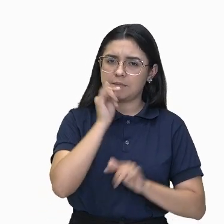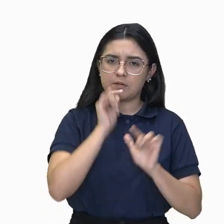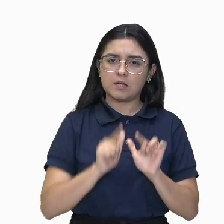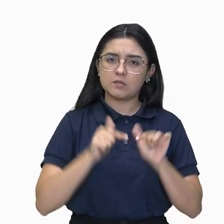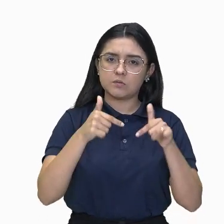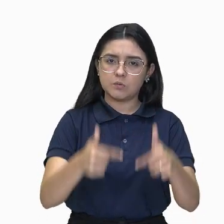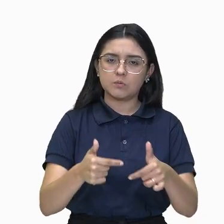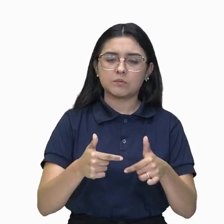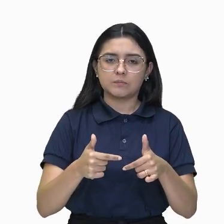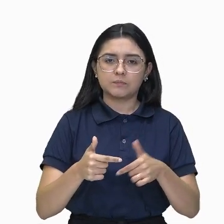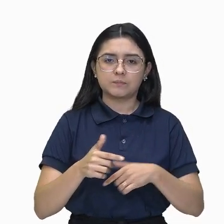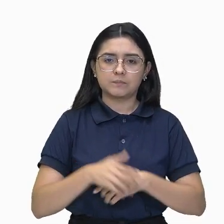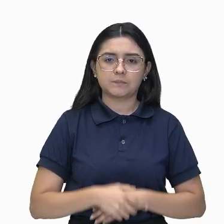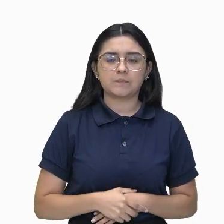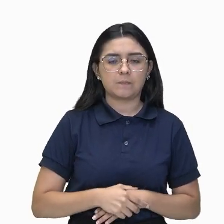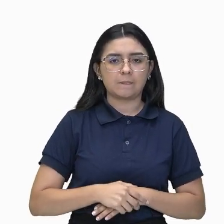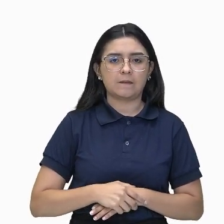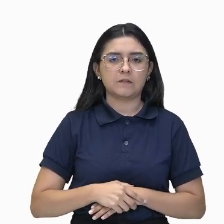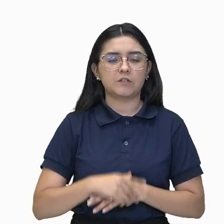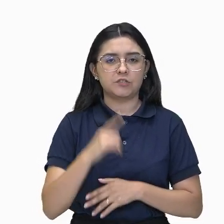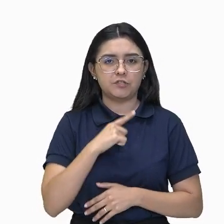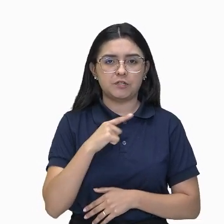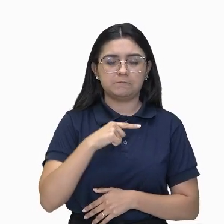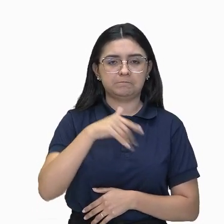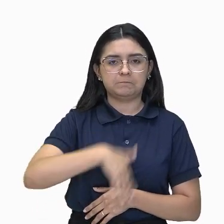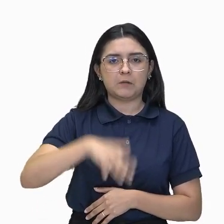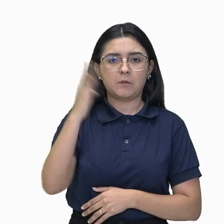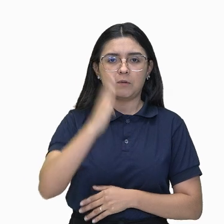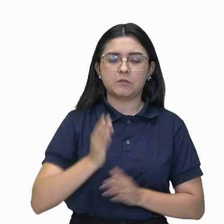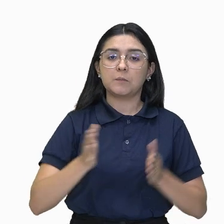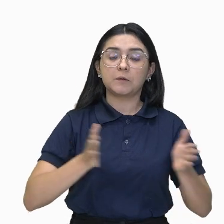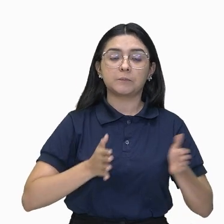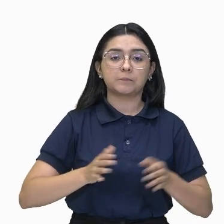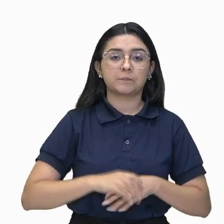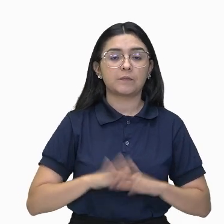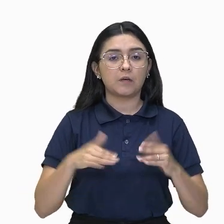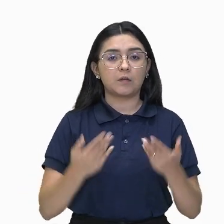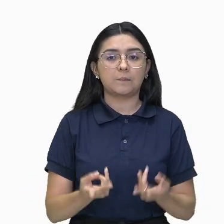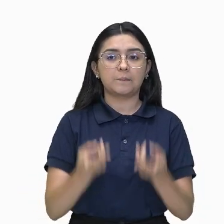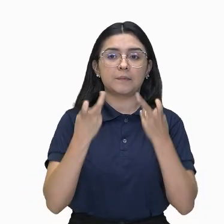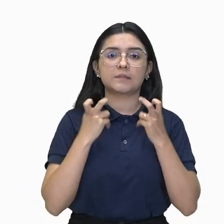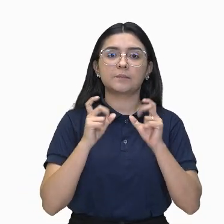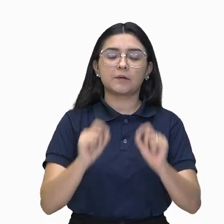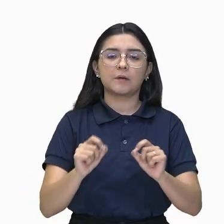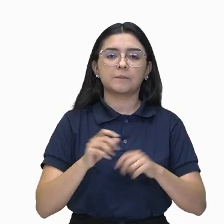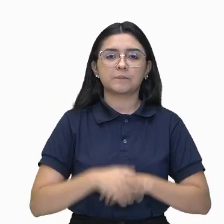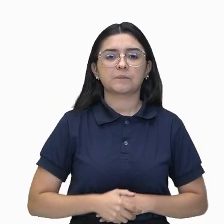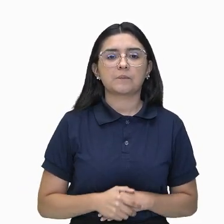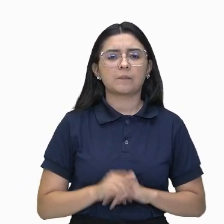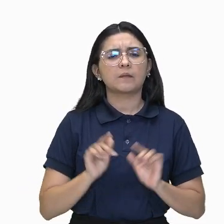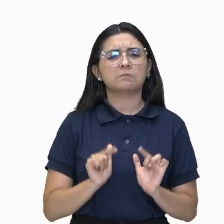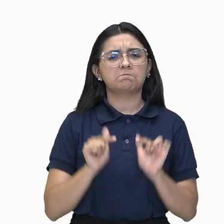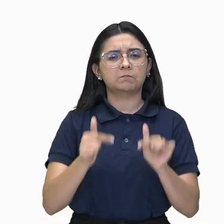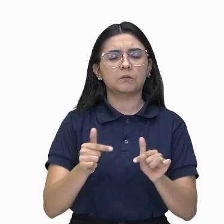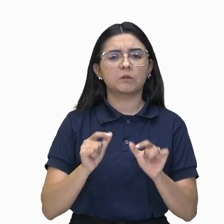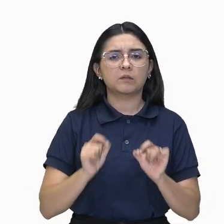sociedade brasileira, certo? Então a gente vai perceber que o movimento, a busca